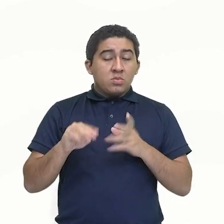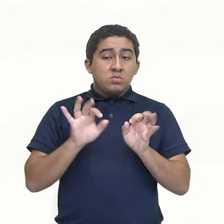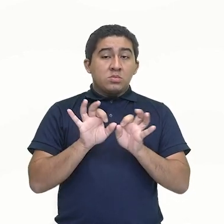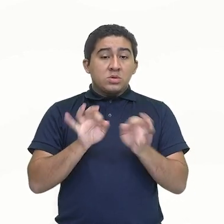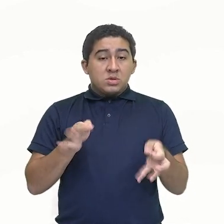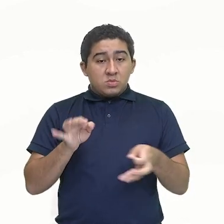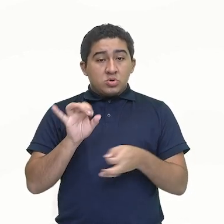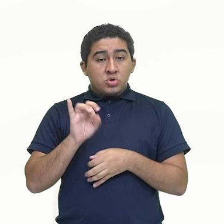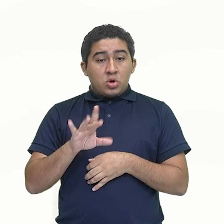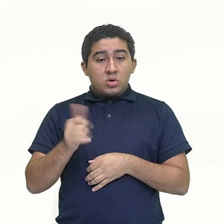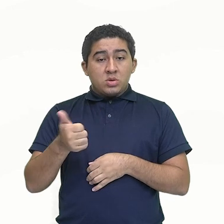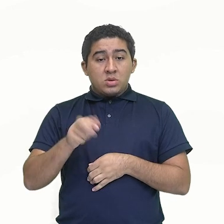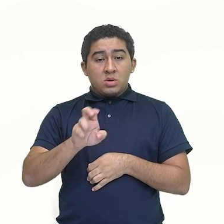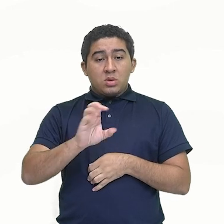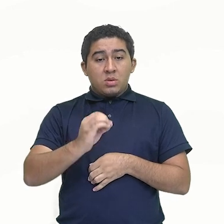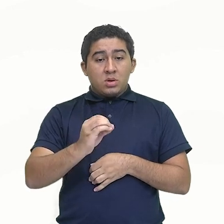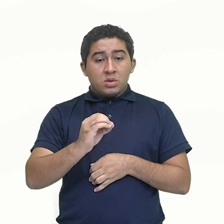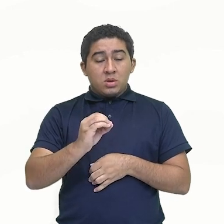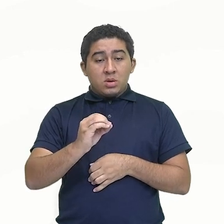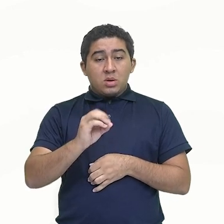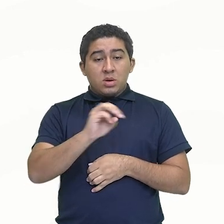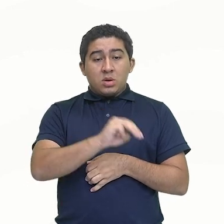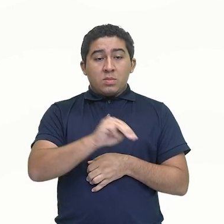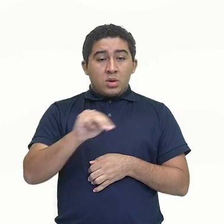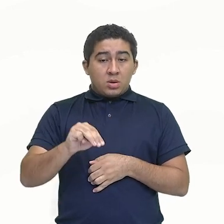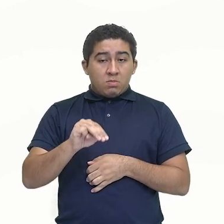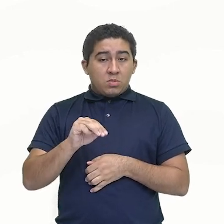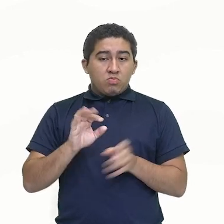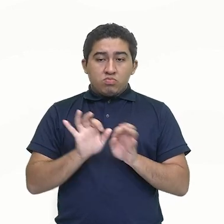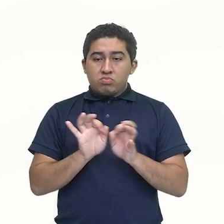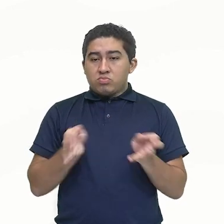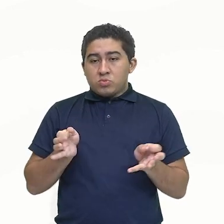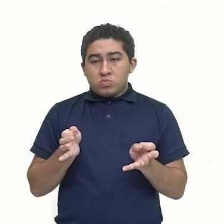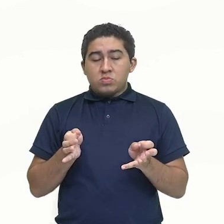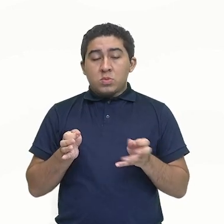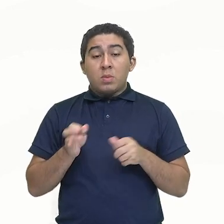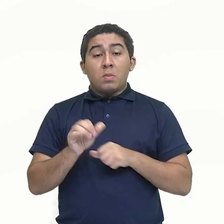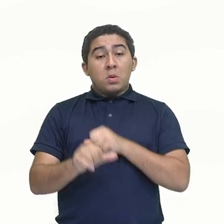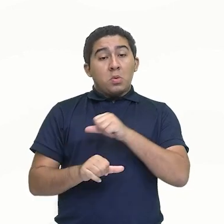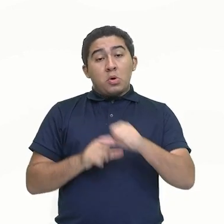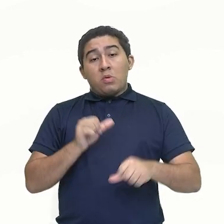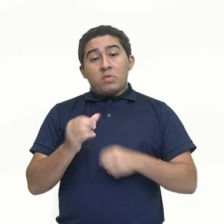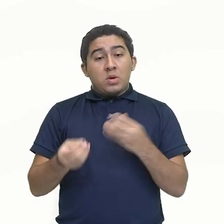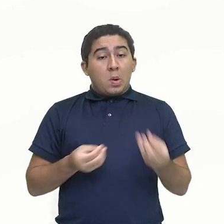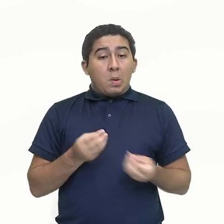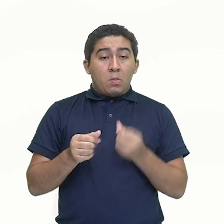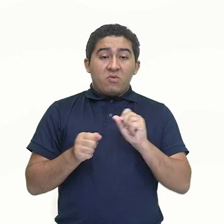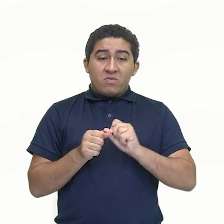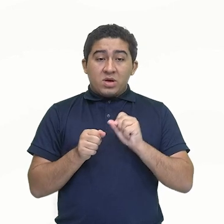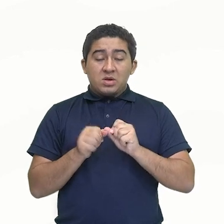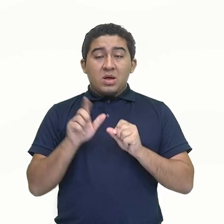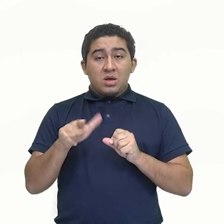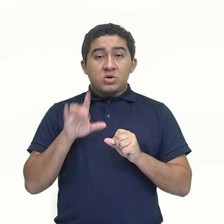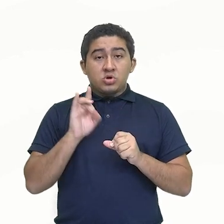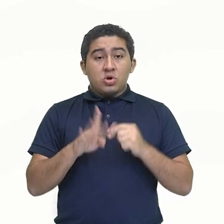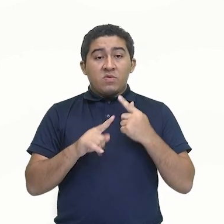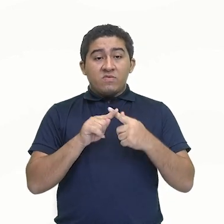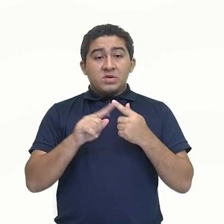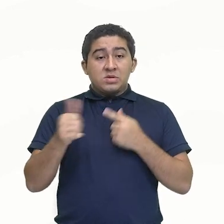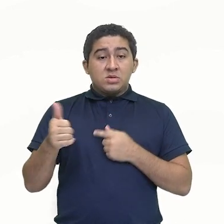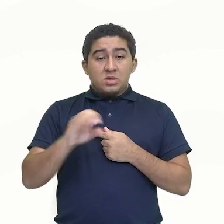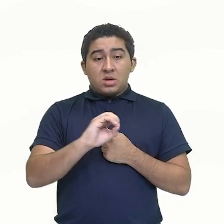que 150 milímetros, né? Para converter de um para outro, a gente multiplica uma vez por